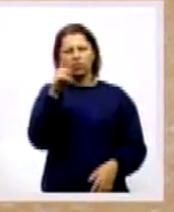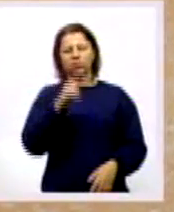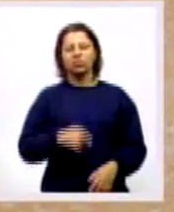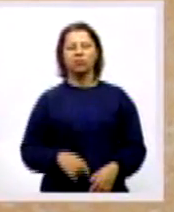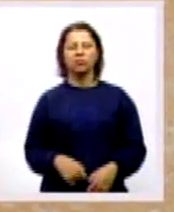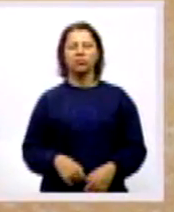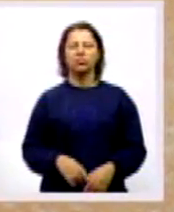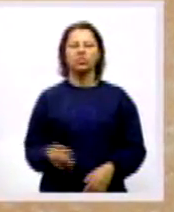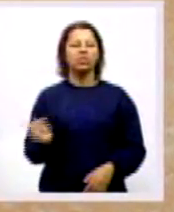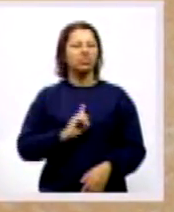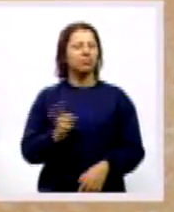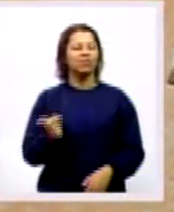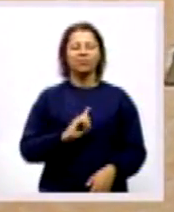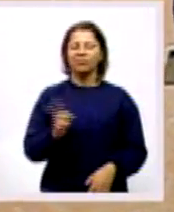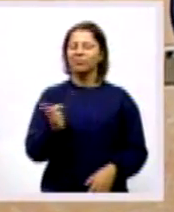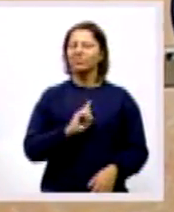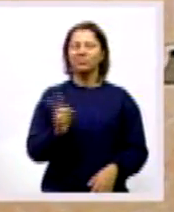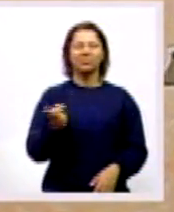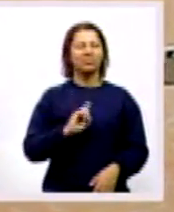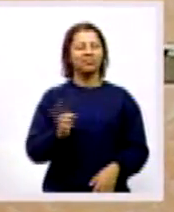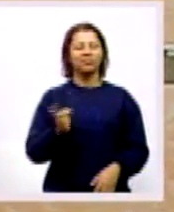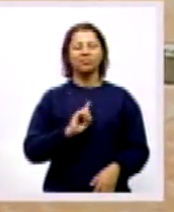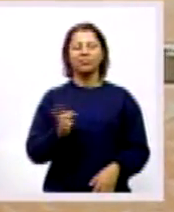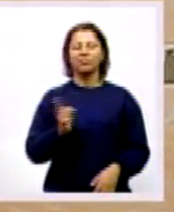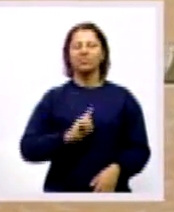Ruela? Não, imagina.